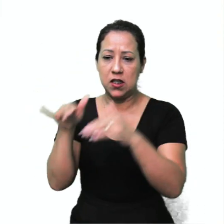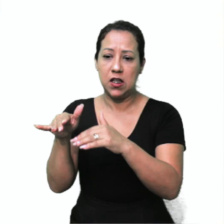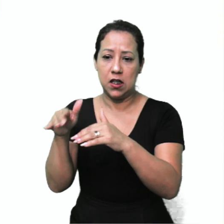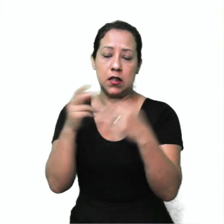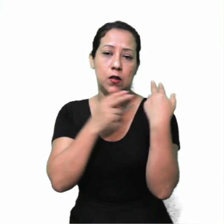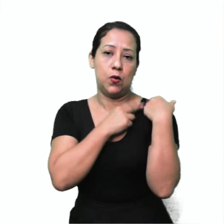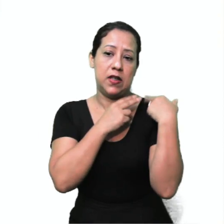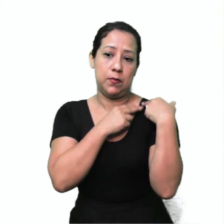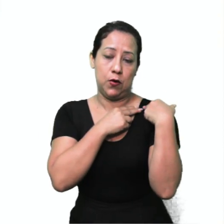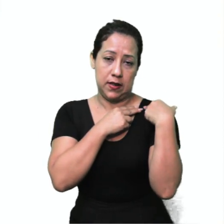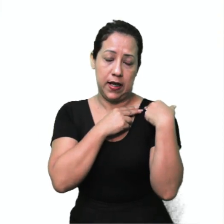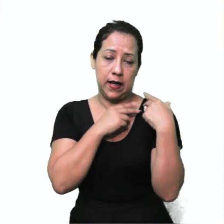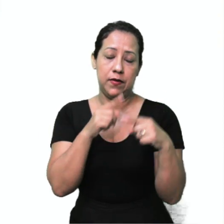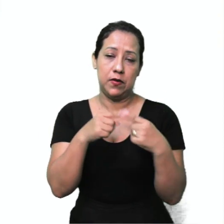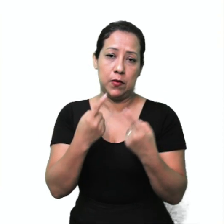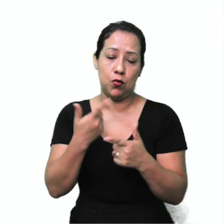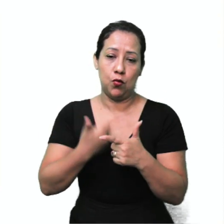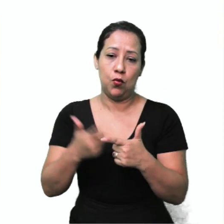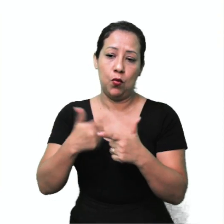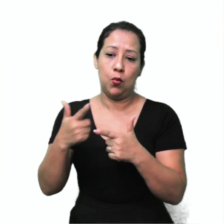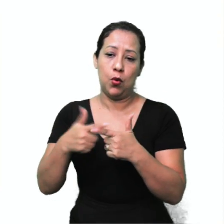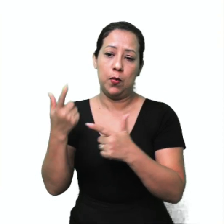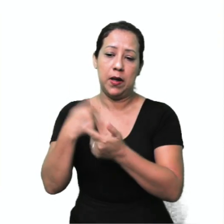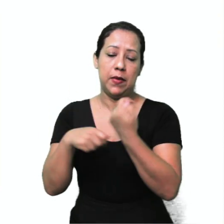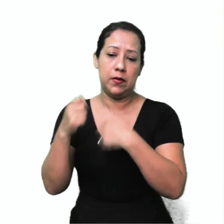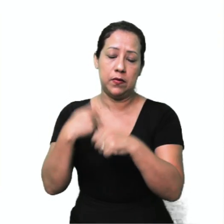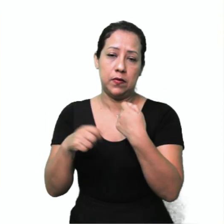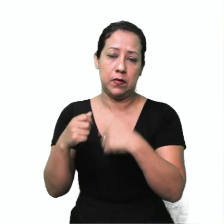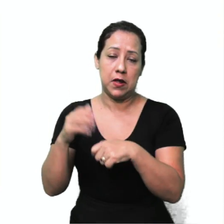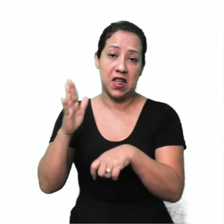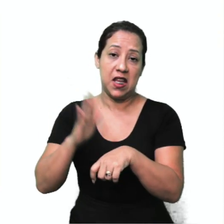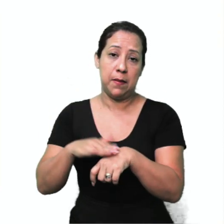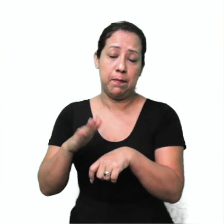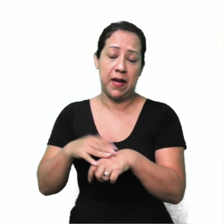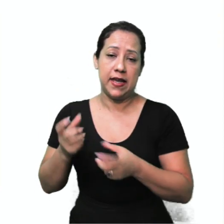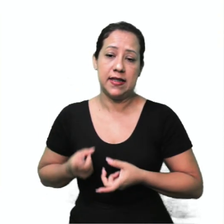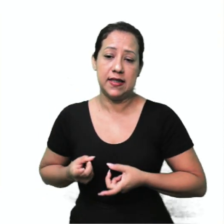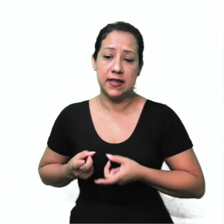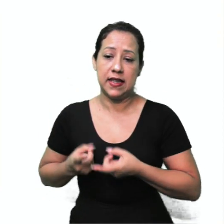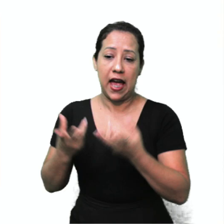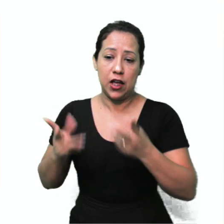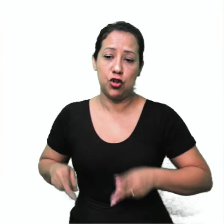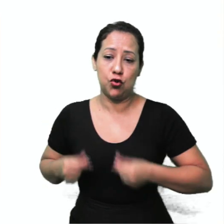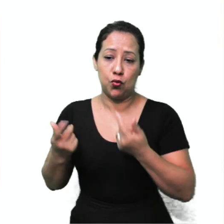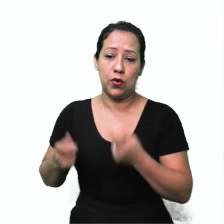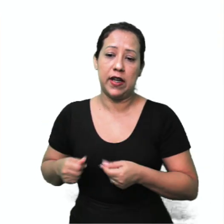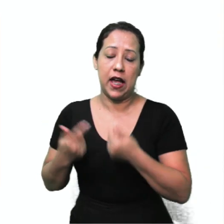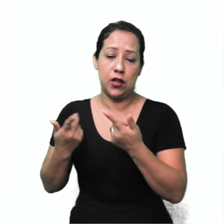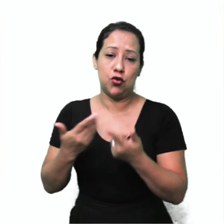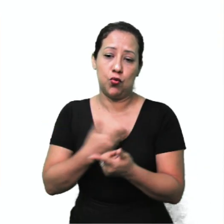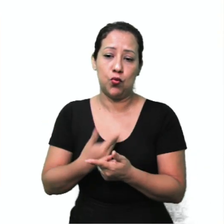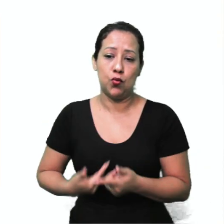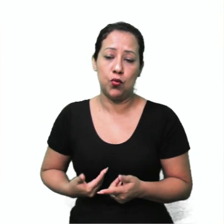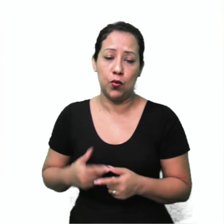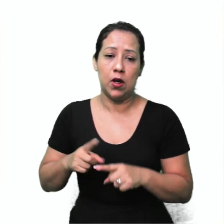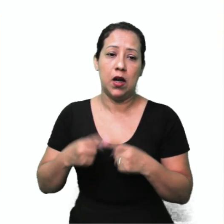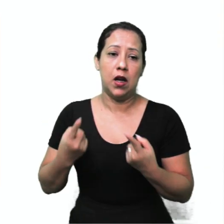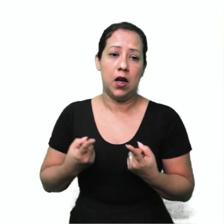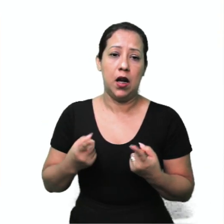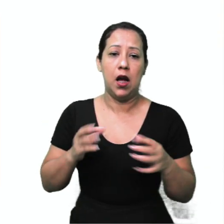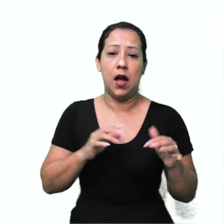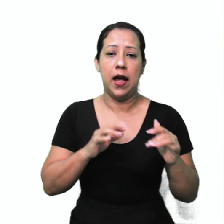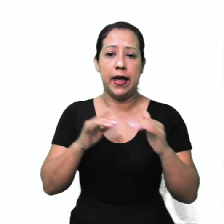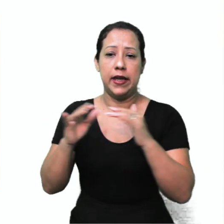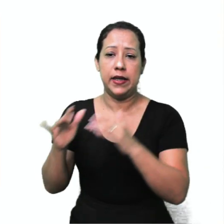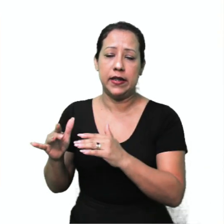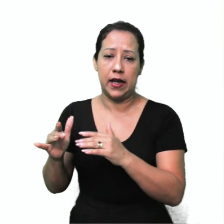jovens, maiores gastos públicos, a entrada de refugiados oriundos do leste europeu